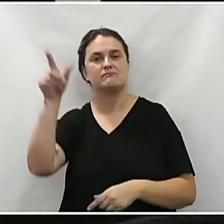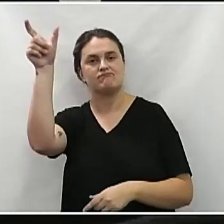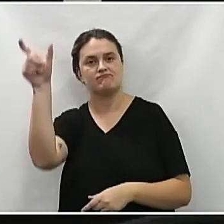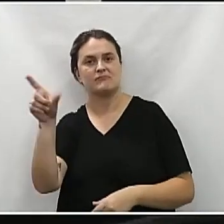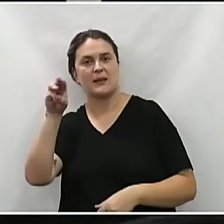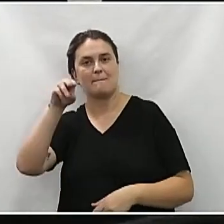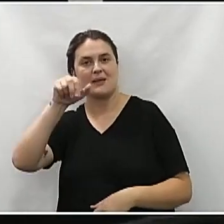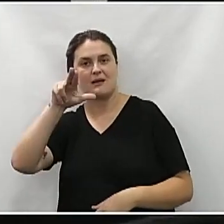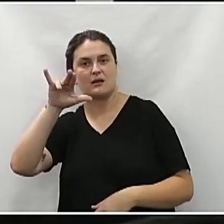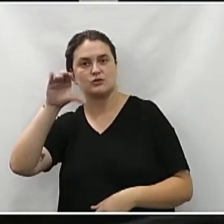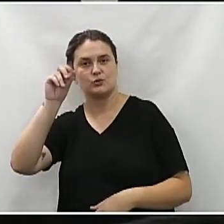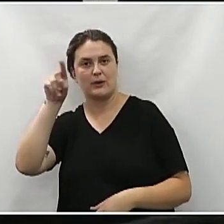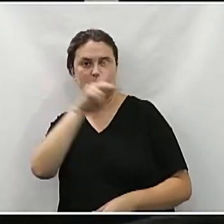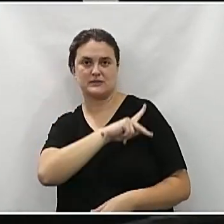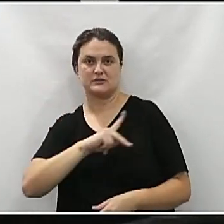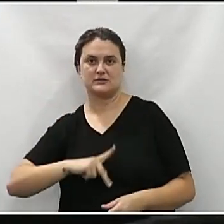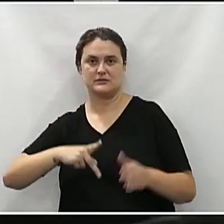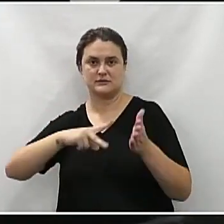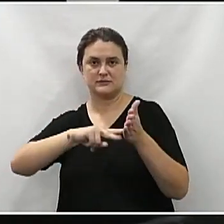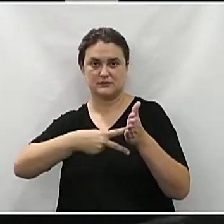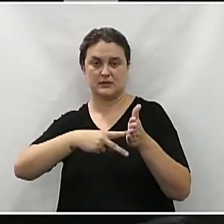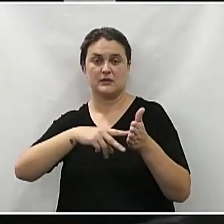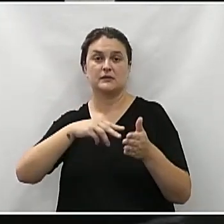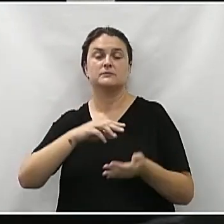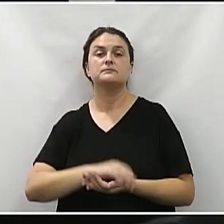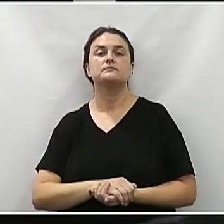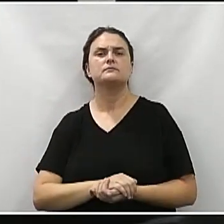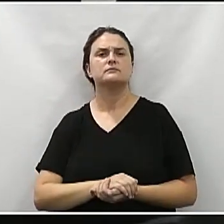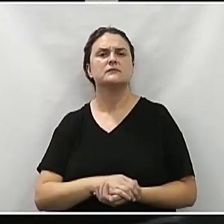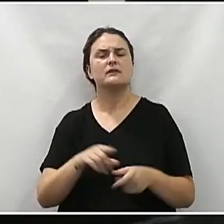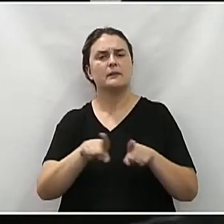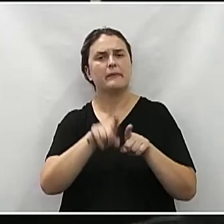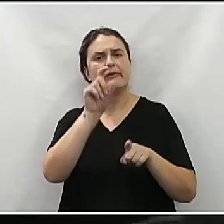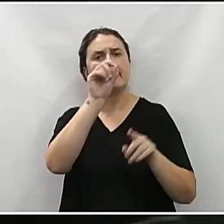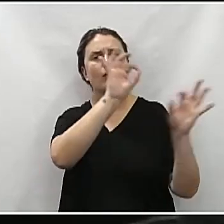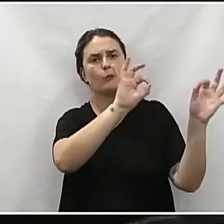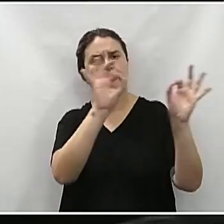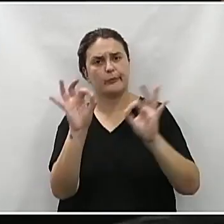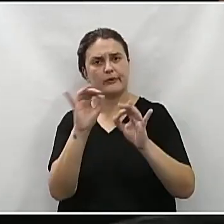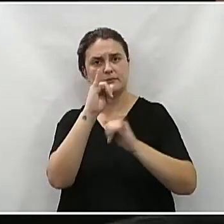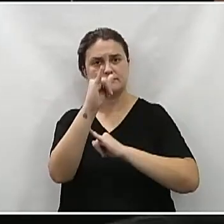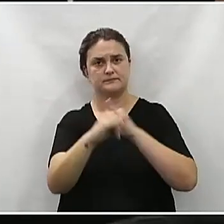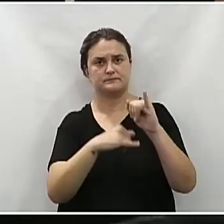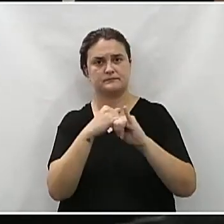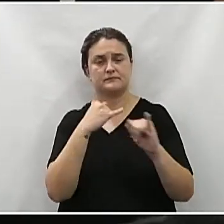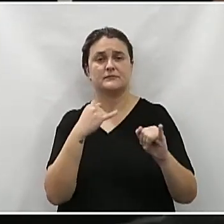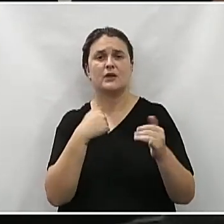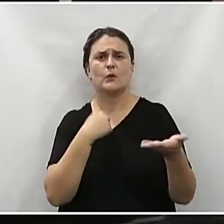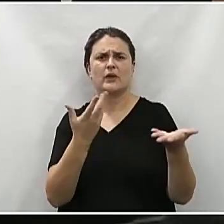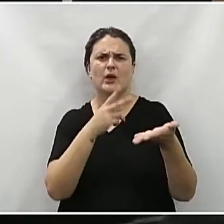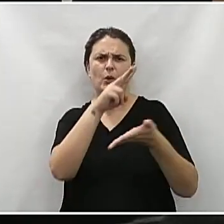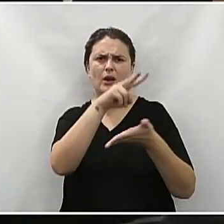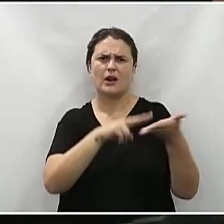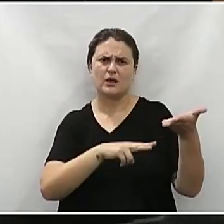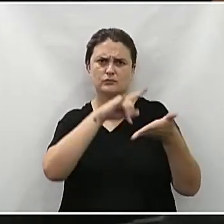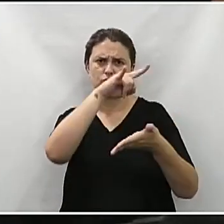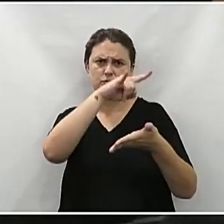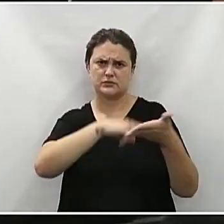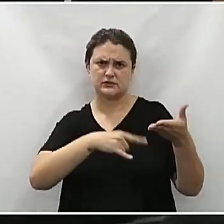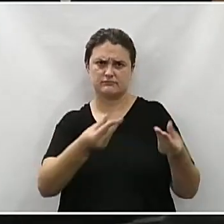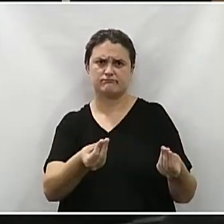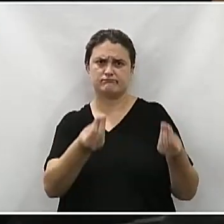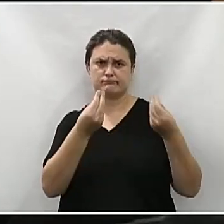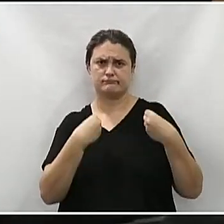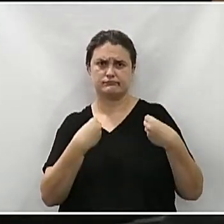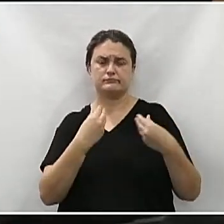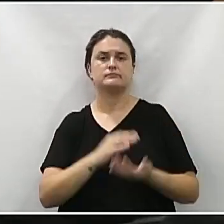do sindicato magistério boa noite a todos e quem nos acompanha pela internet quero fazer a leitura do documento que foi me